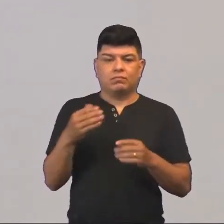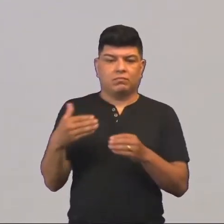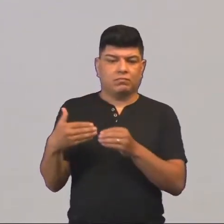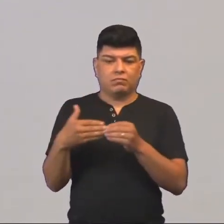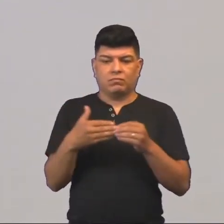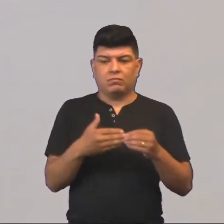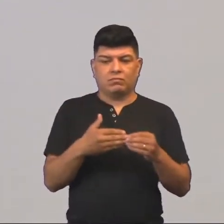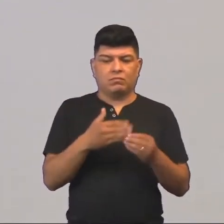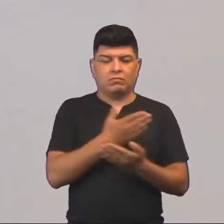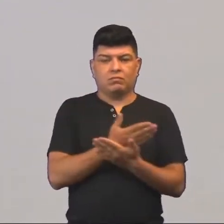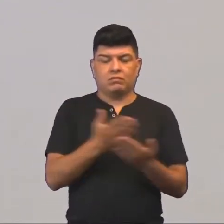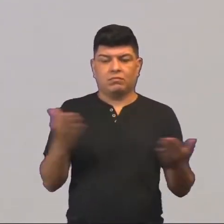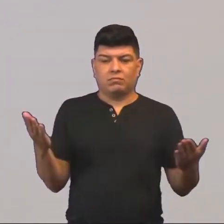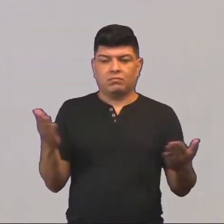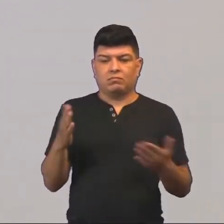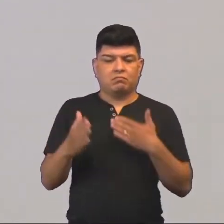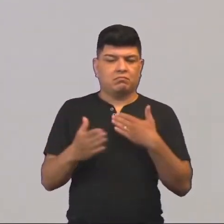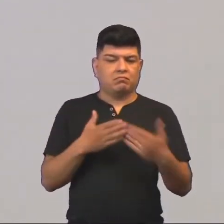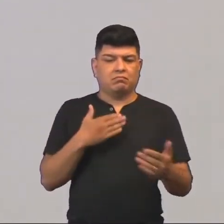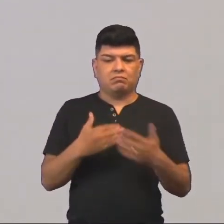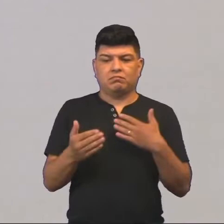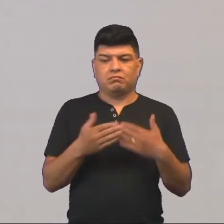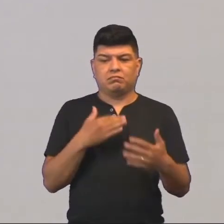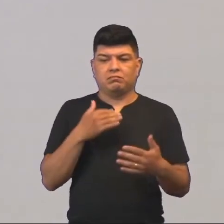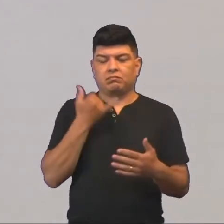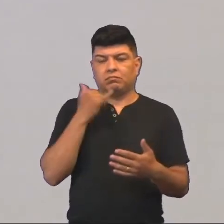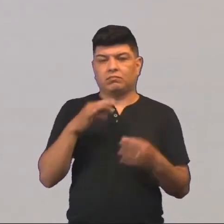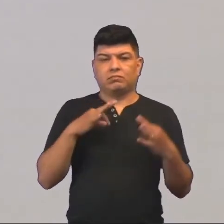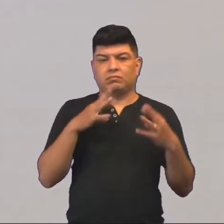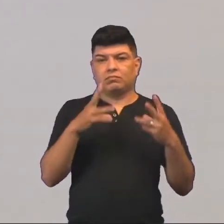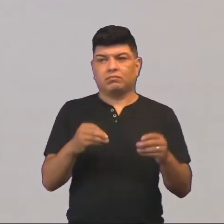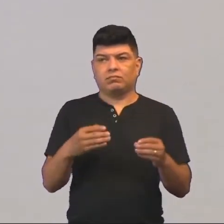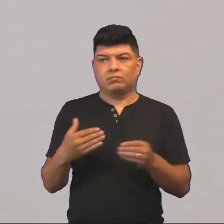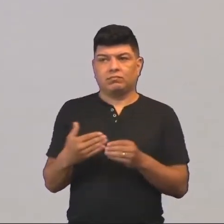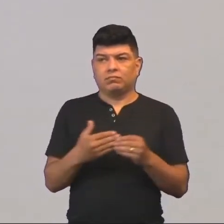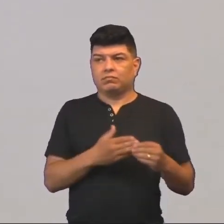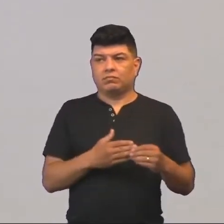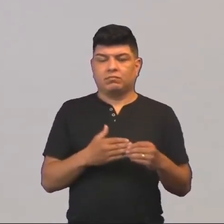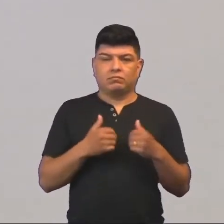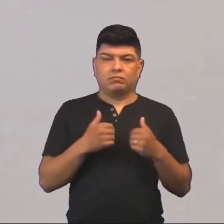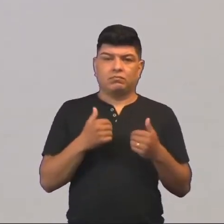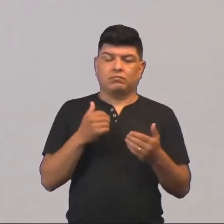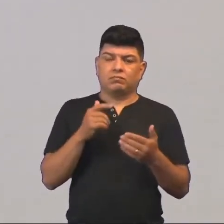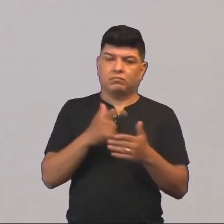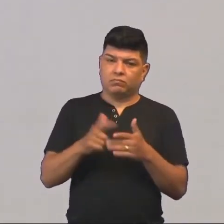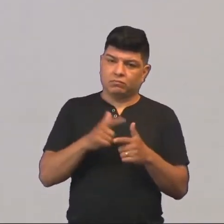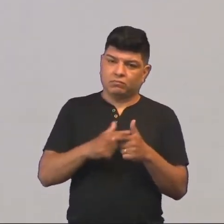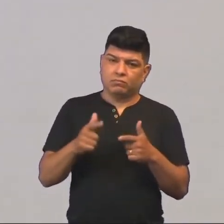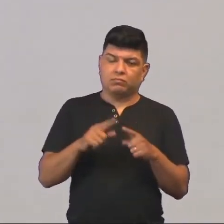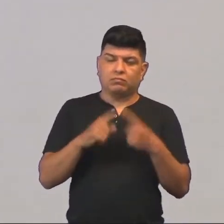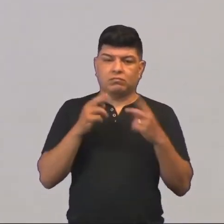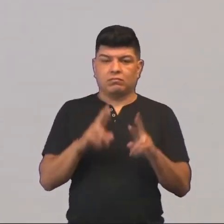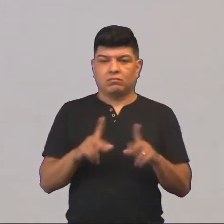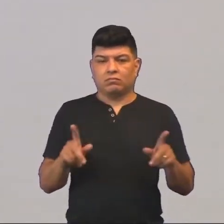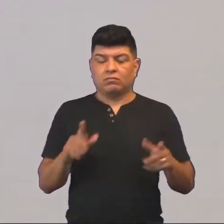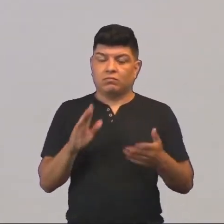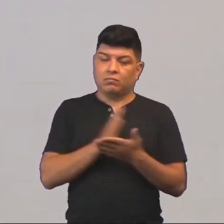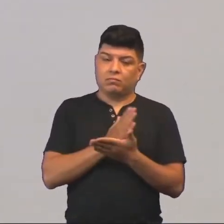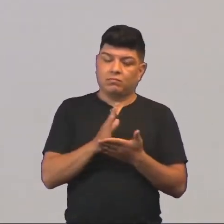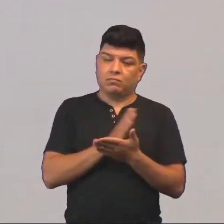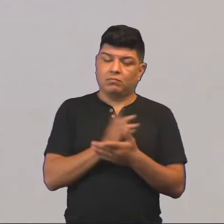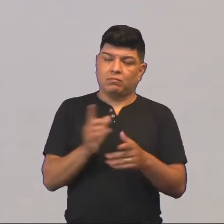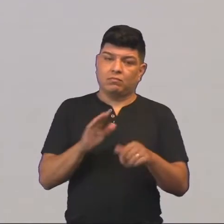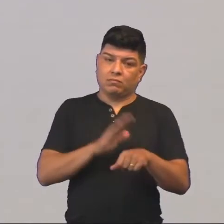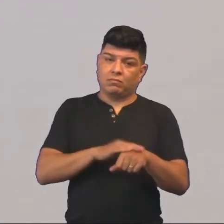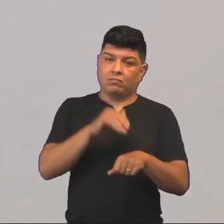trazer aqui desde já que independente do tipo de fonte, todas vão trazer algum impacto. A diferença é que algumas